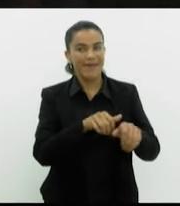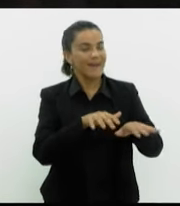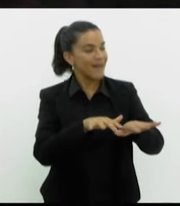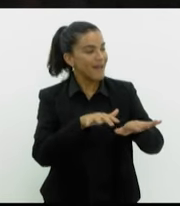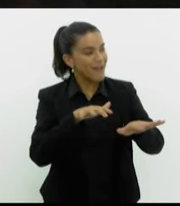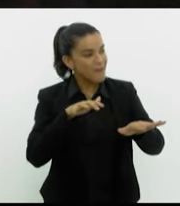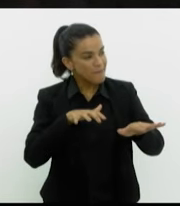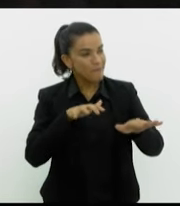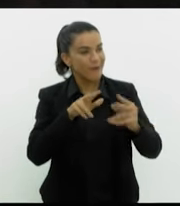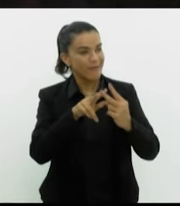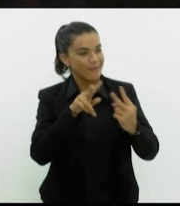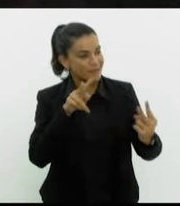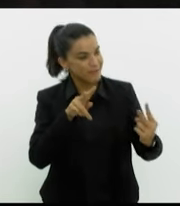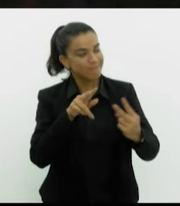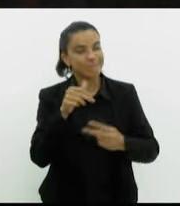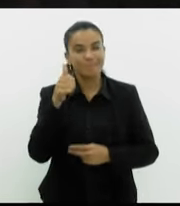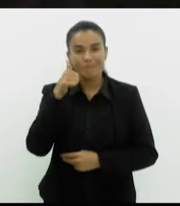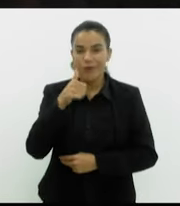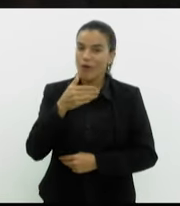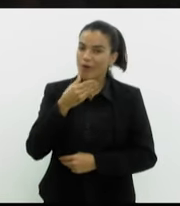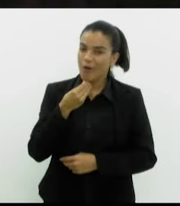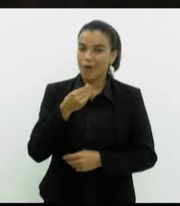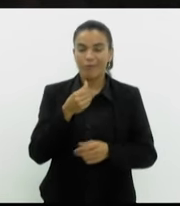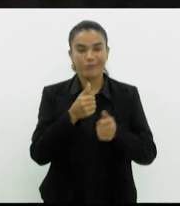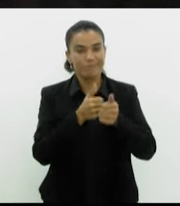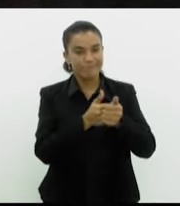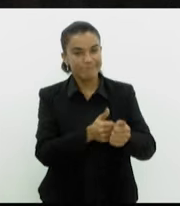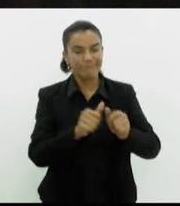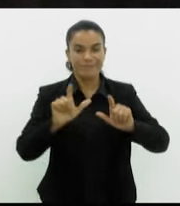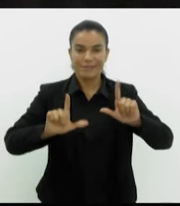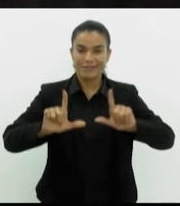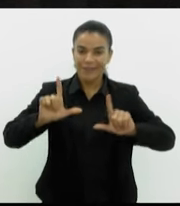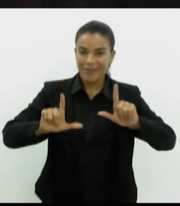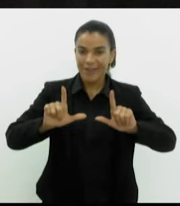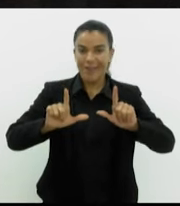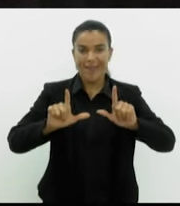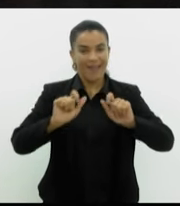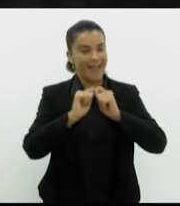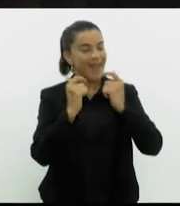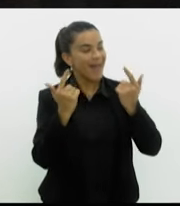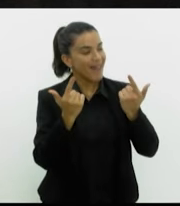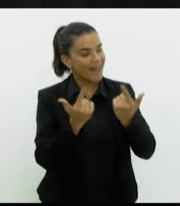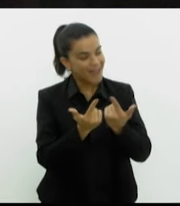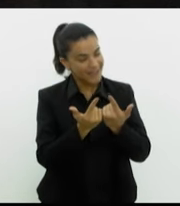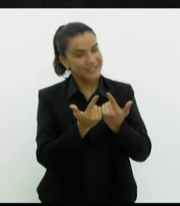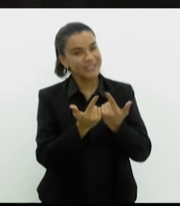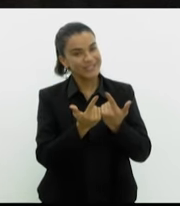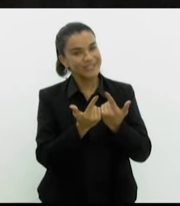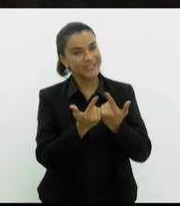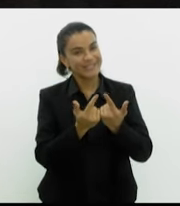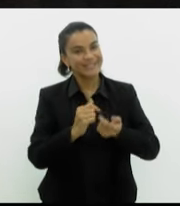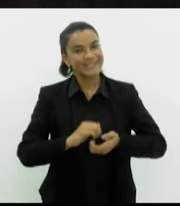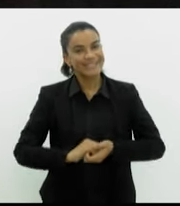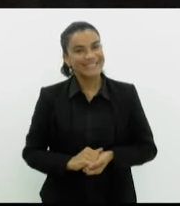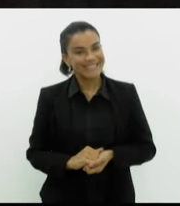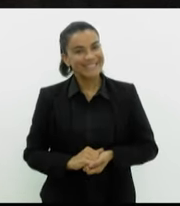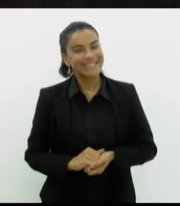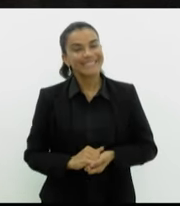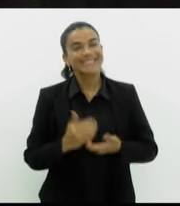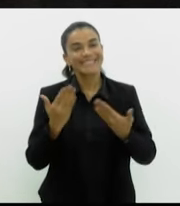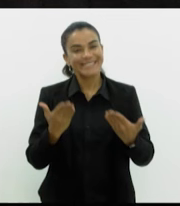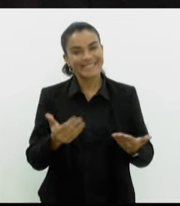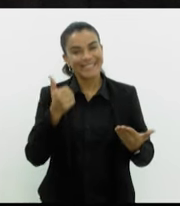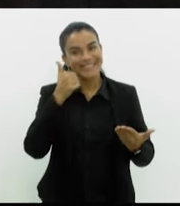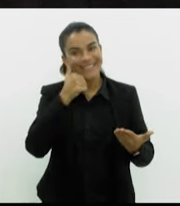remota, senhoras e senhores telespectadores da TV Alerj e